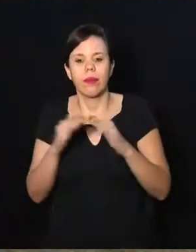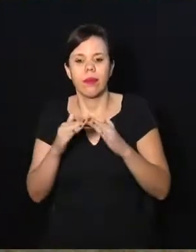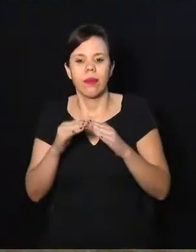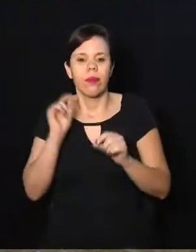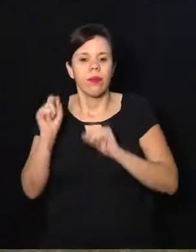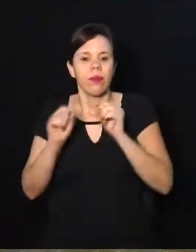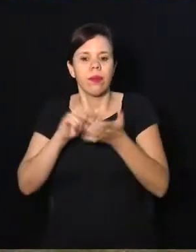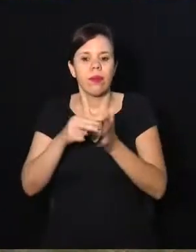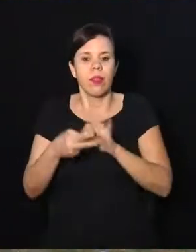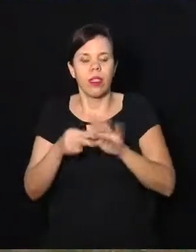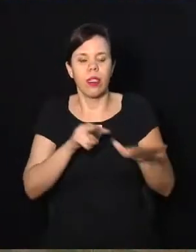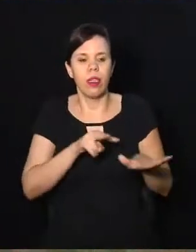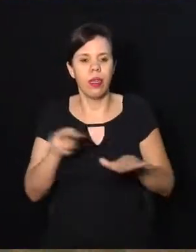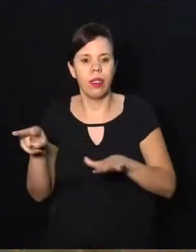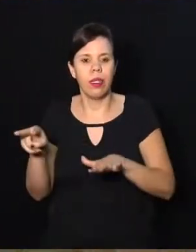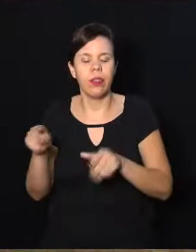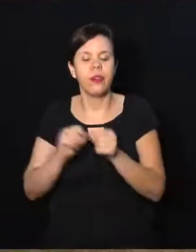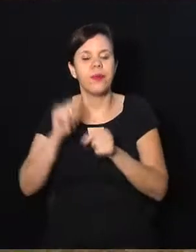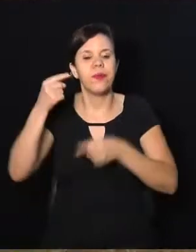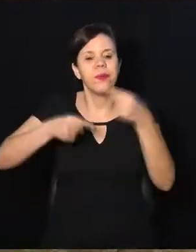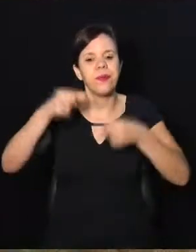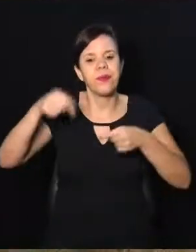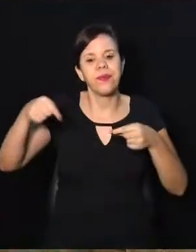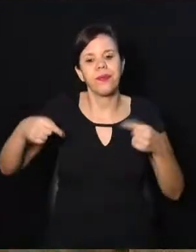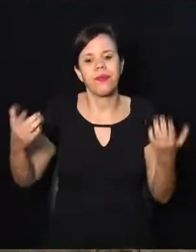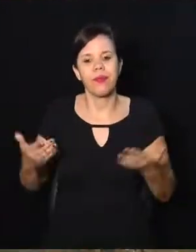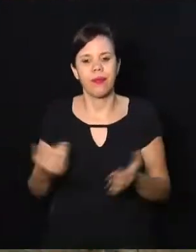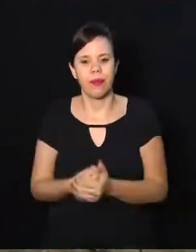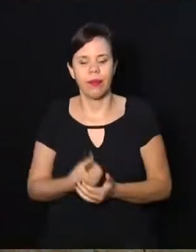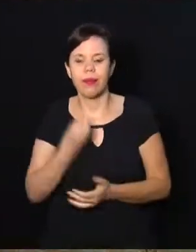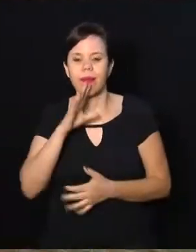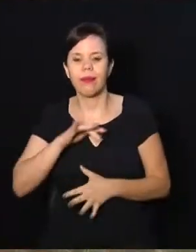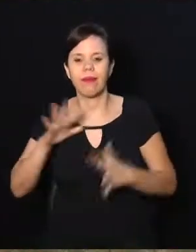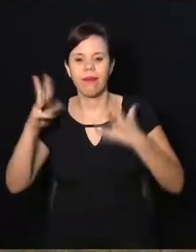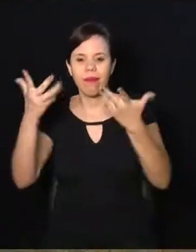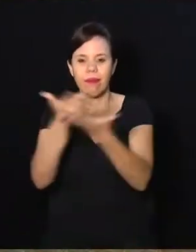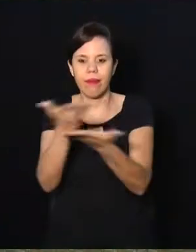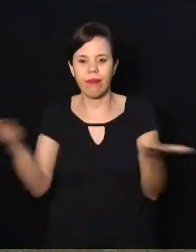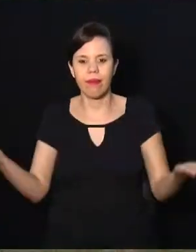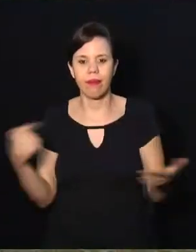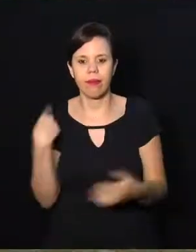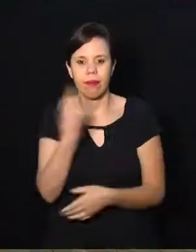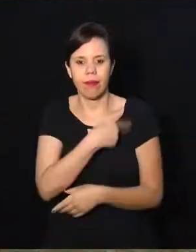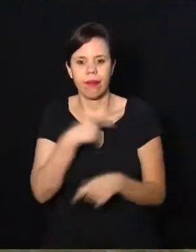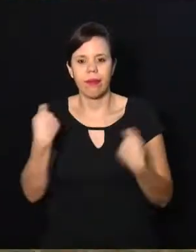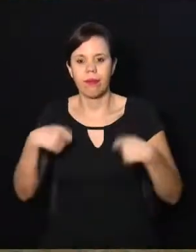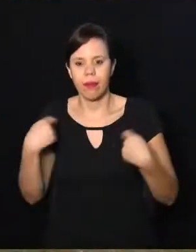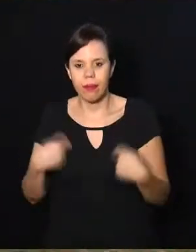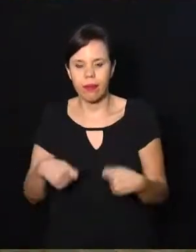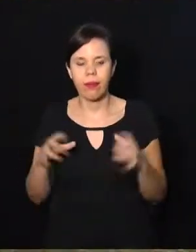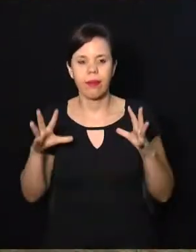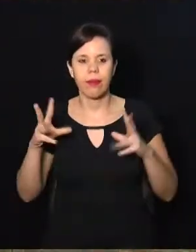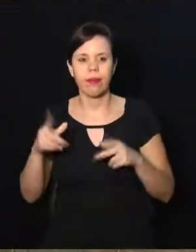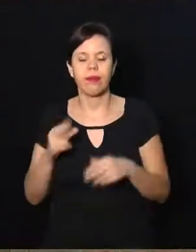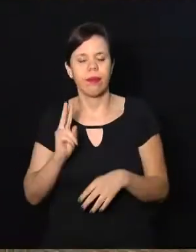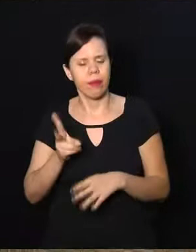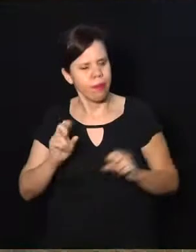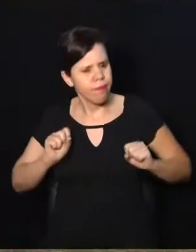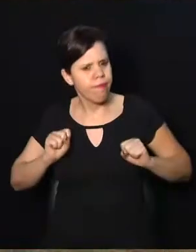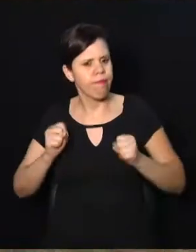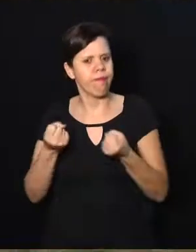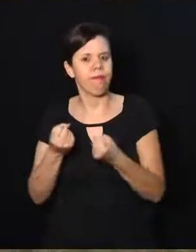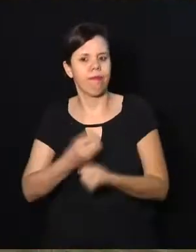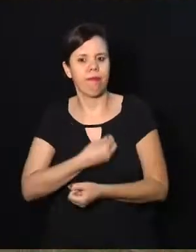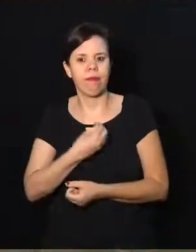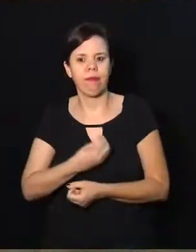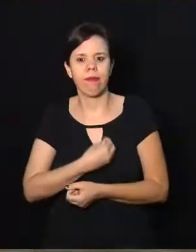que é essa semana, o que vai ser debatido agora aqui. Uma boa tarde a todos. Nós precisamos de toda maneira defender a vida